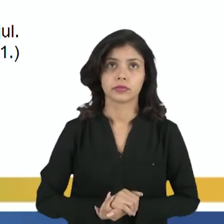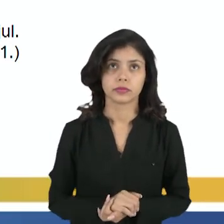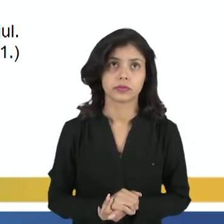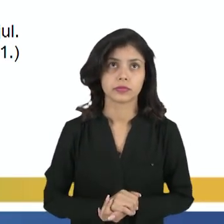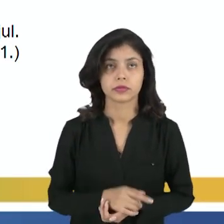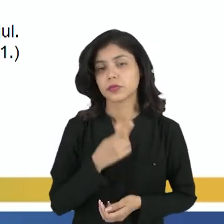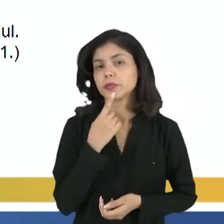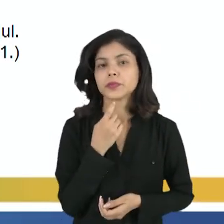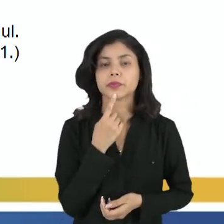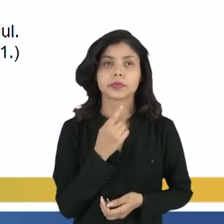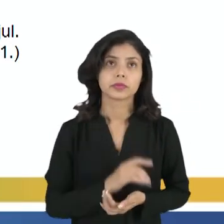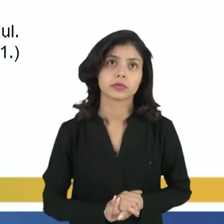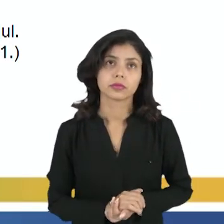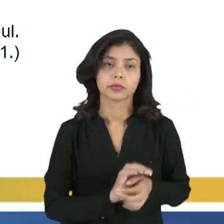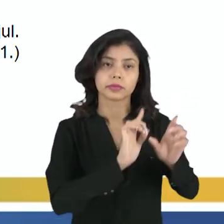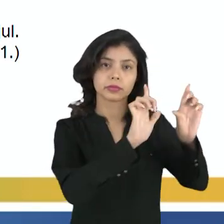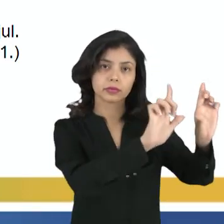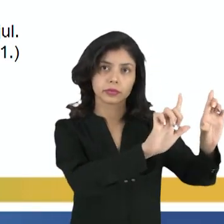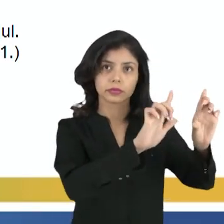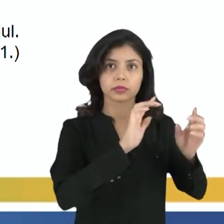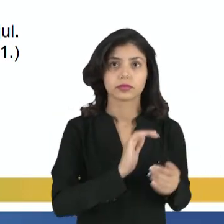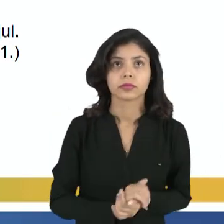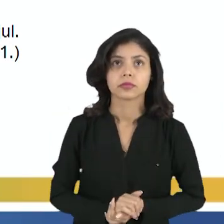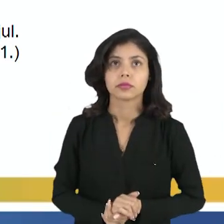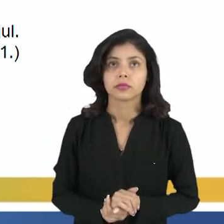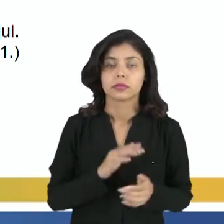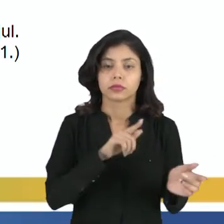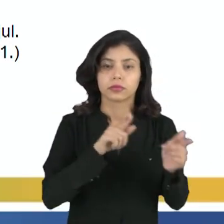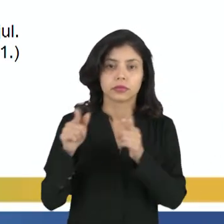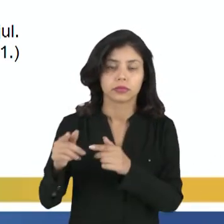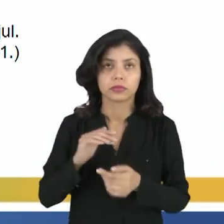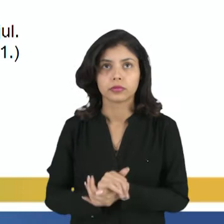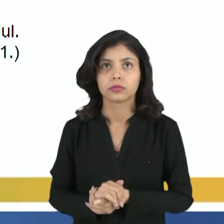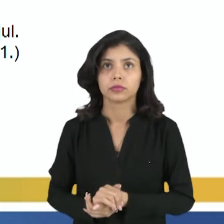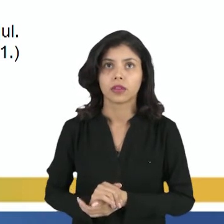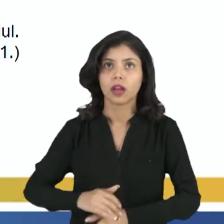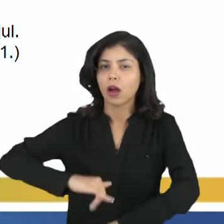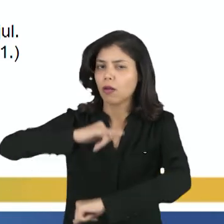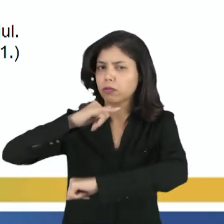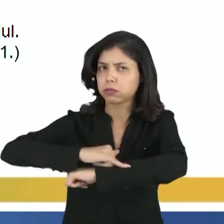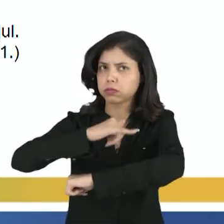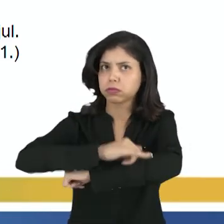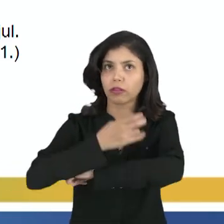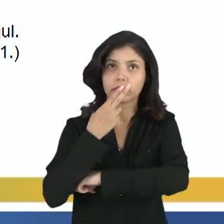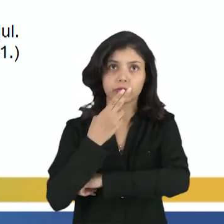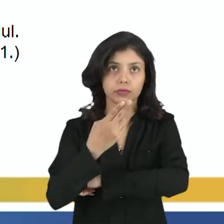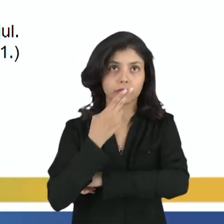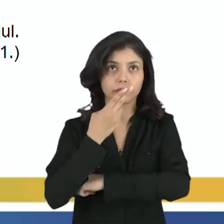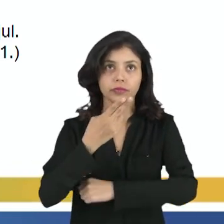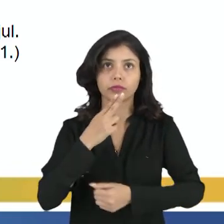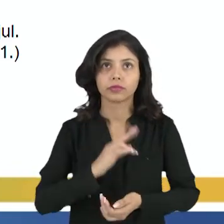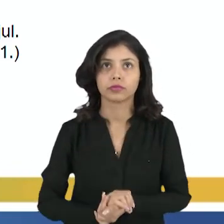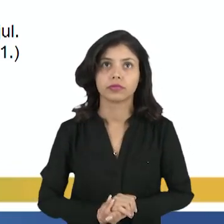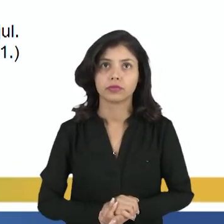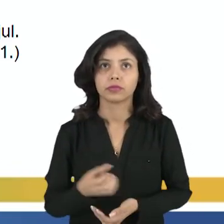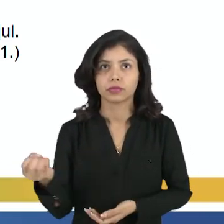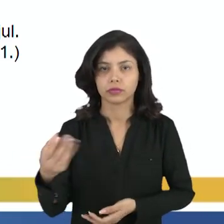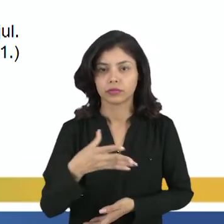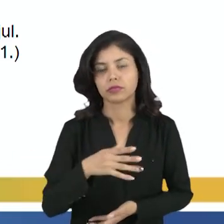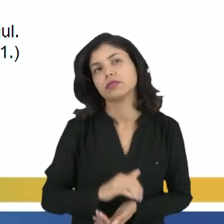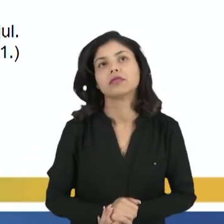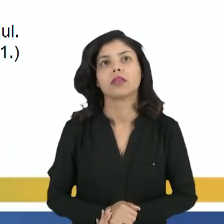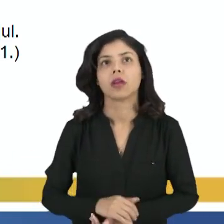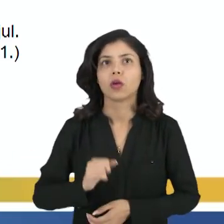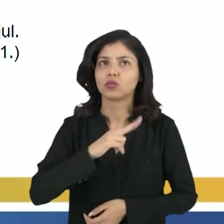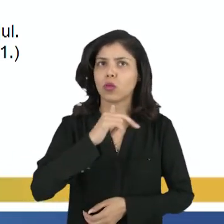em vermelho, aquela placazinha, tá? E nós temos ao lado o texto que diz o seguinte: o gordo é o novo